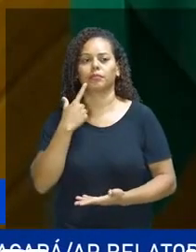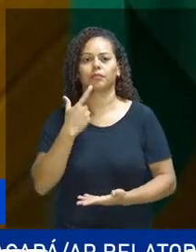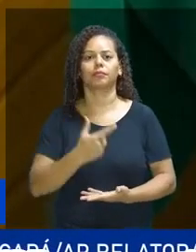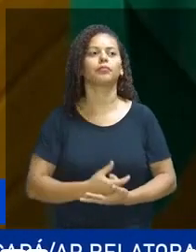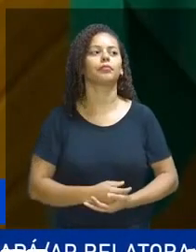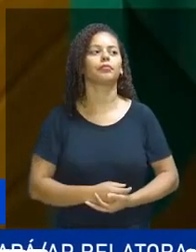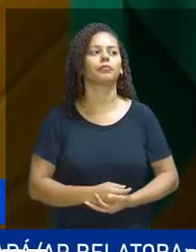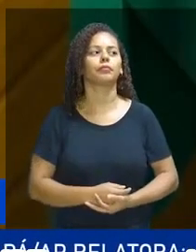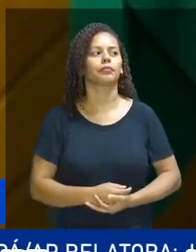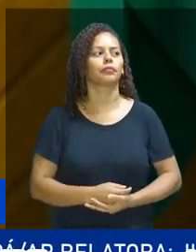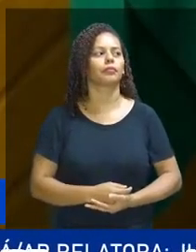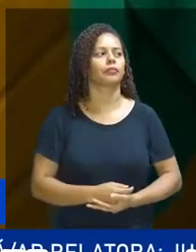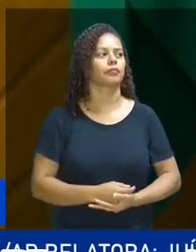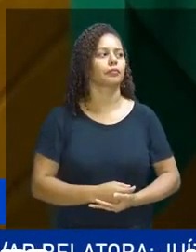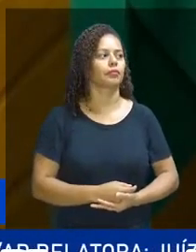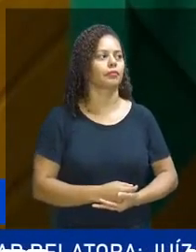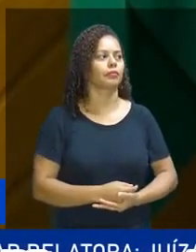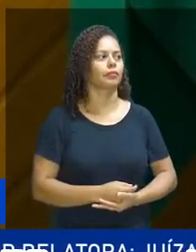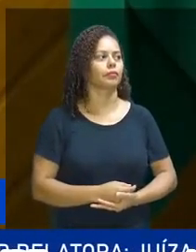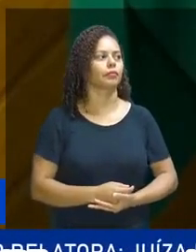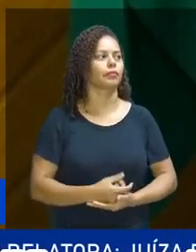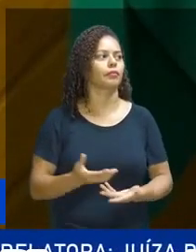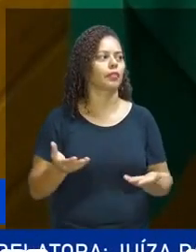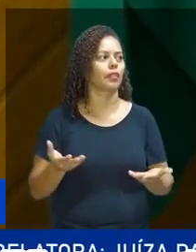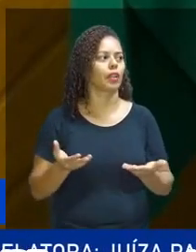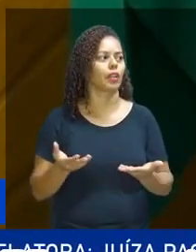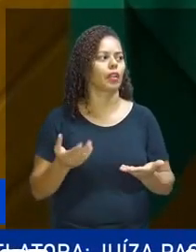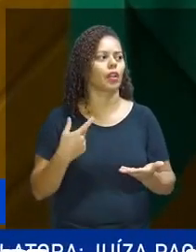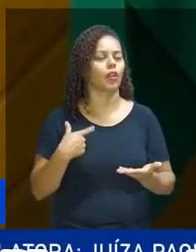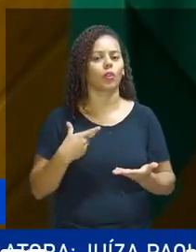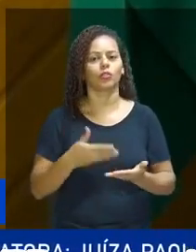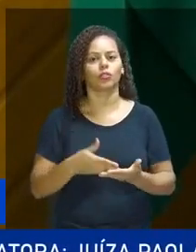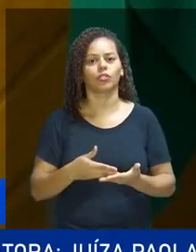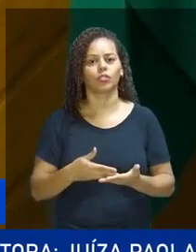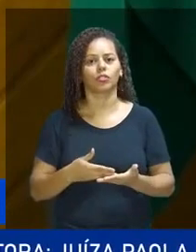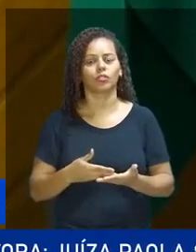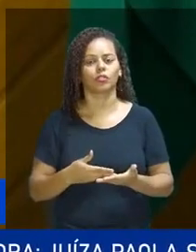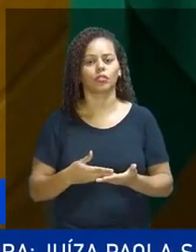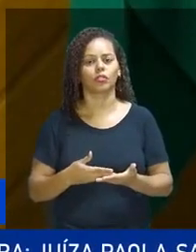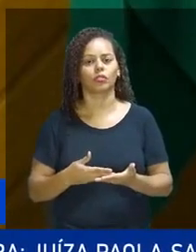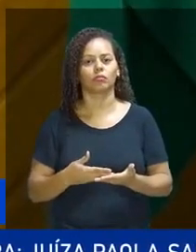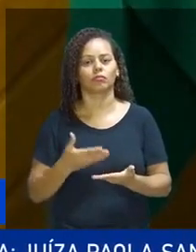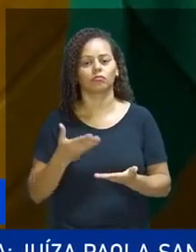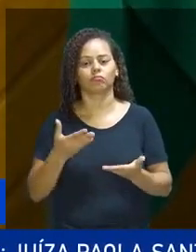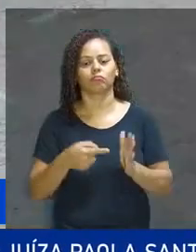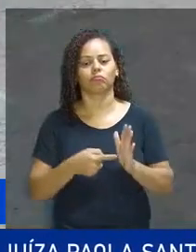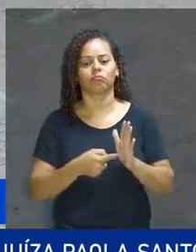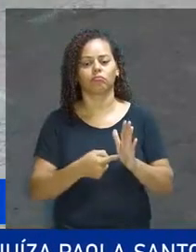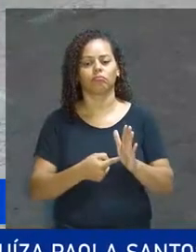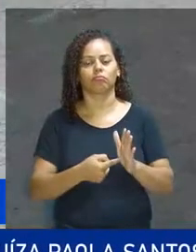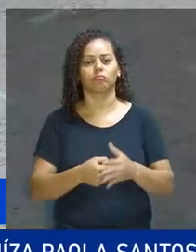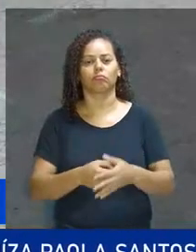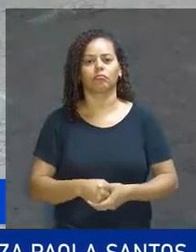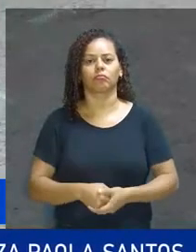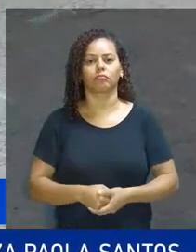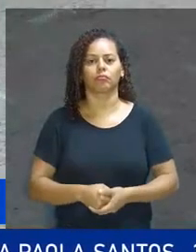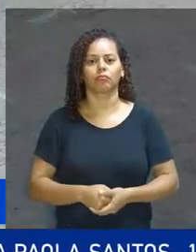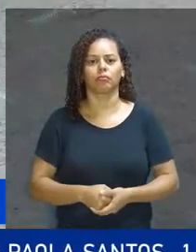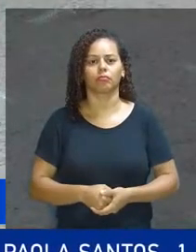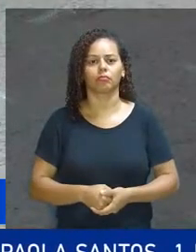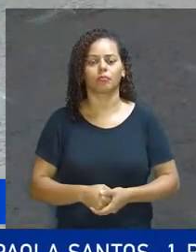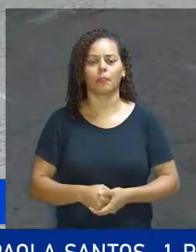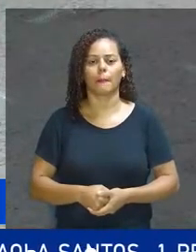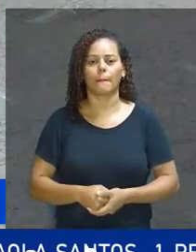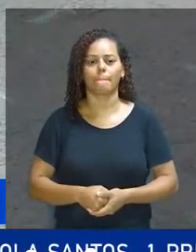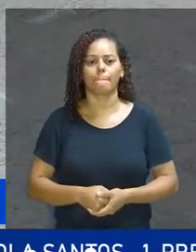senhor presidente, excelentíssimos julgadores, o MPE apenas reitera os termos do parecer. Reiterado, relatora.